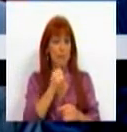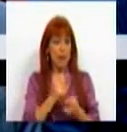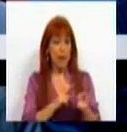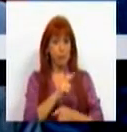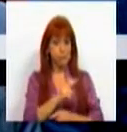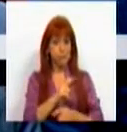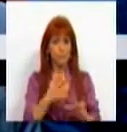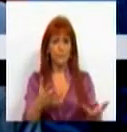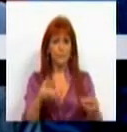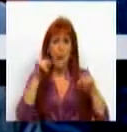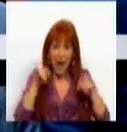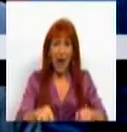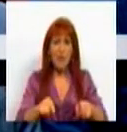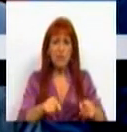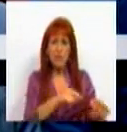atualizar.